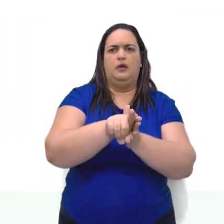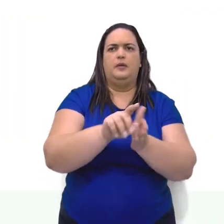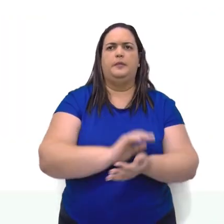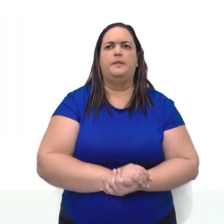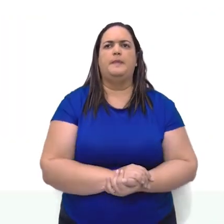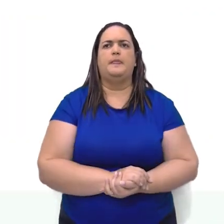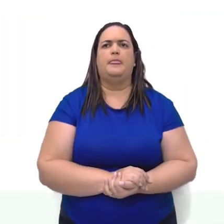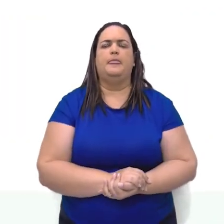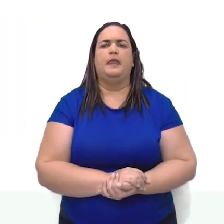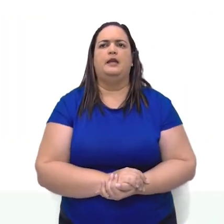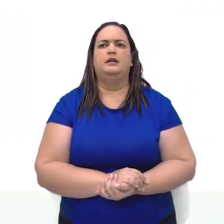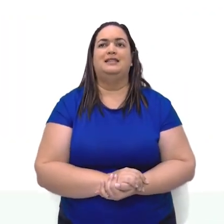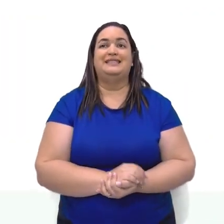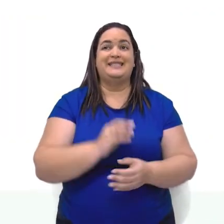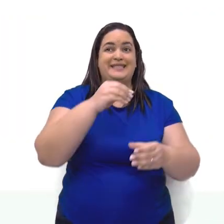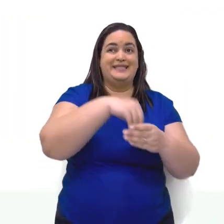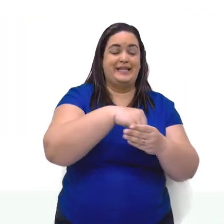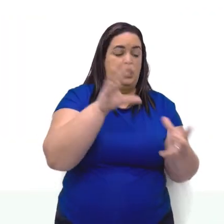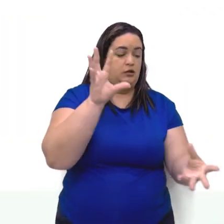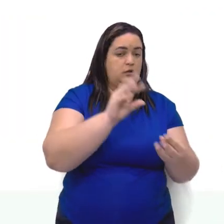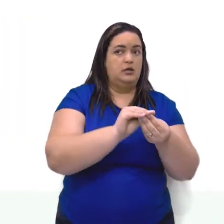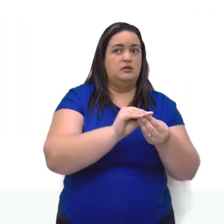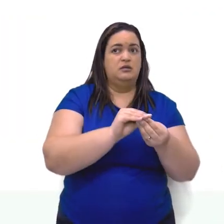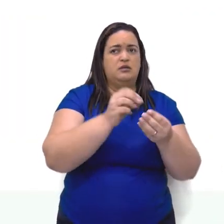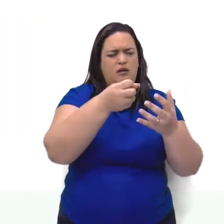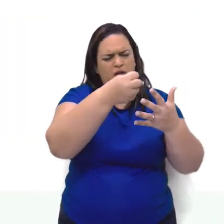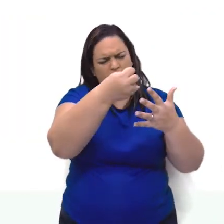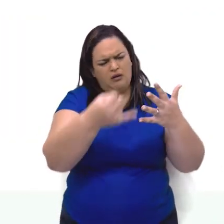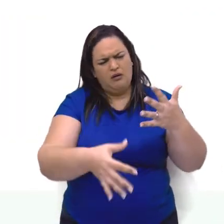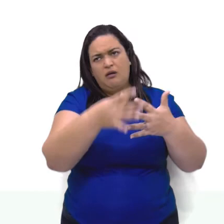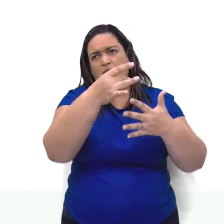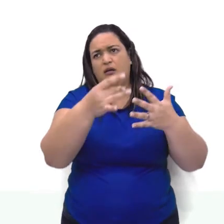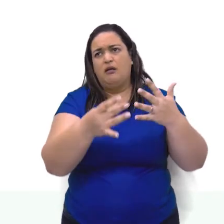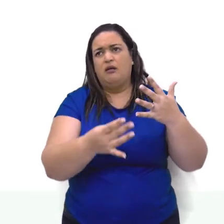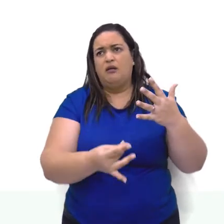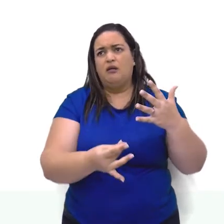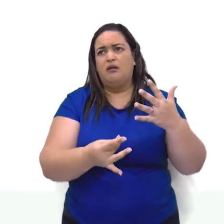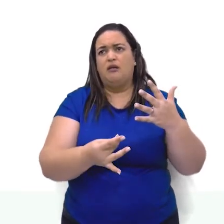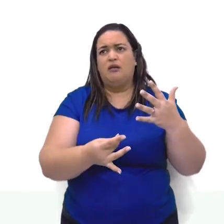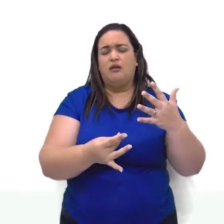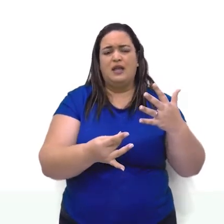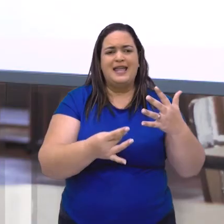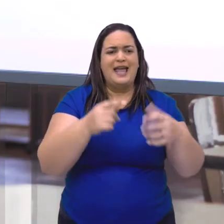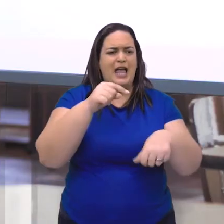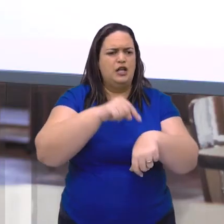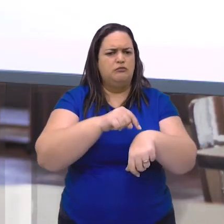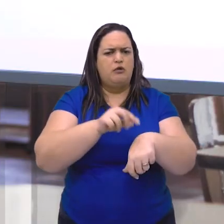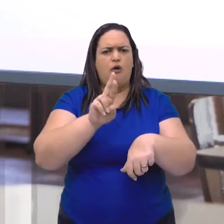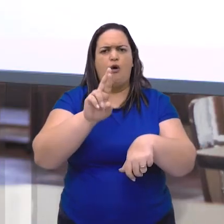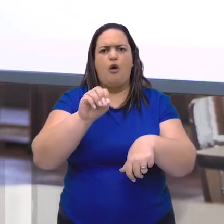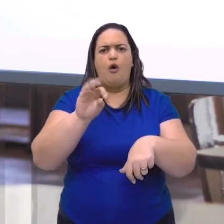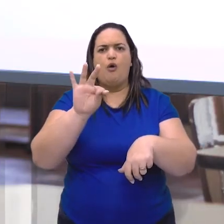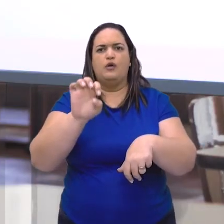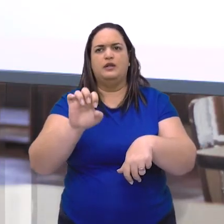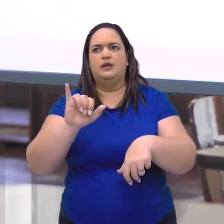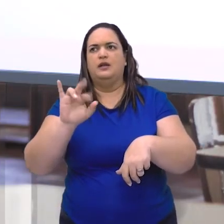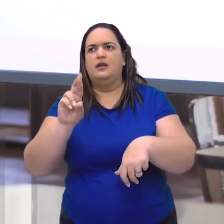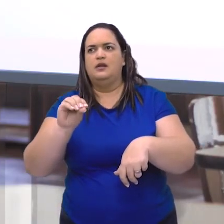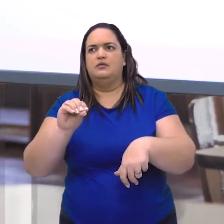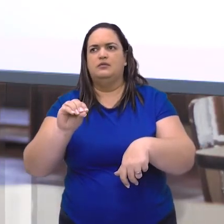na sinopse sobre o roteiro do filme pode ser comparado com a pandemia que vivemos atualmente?